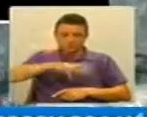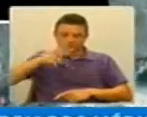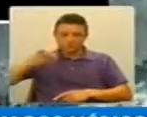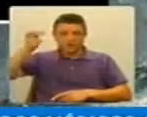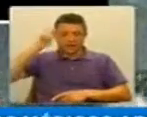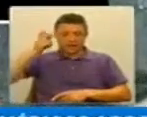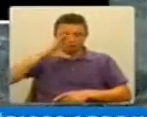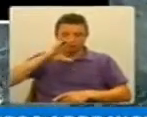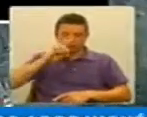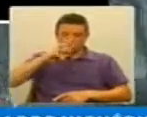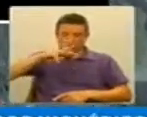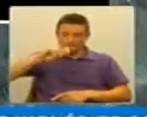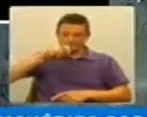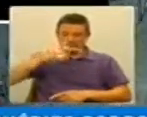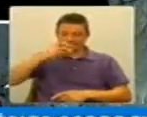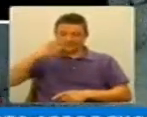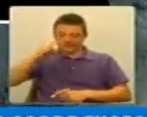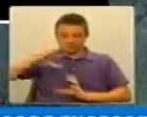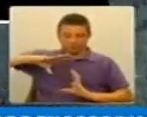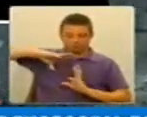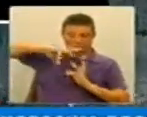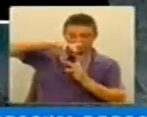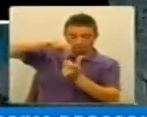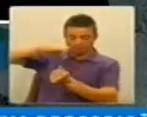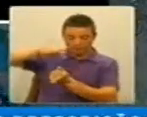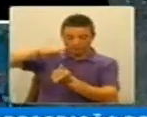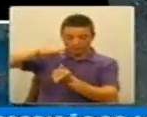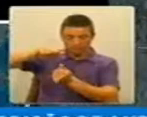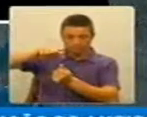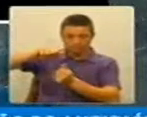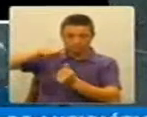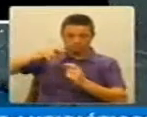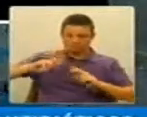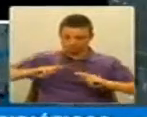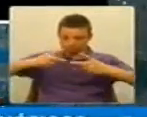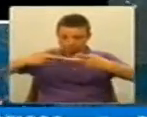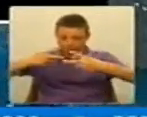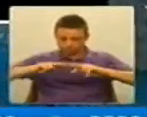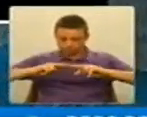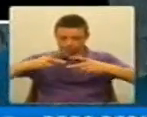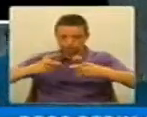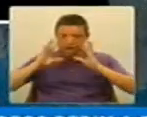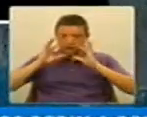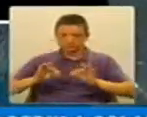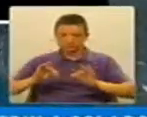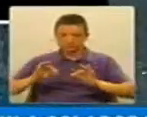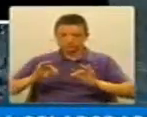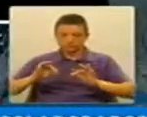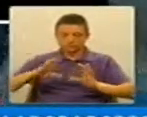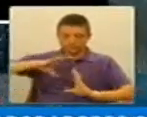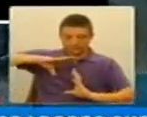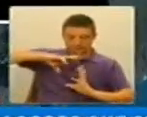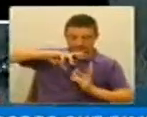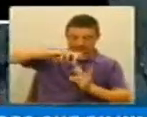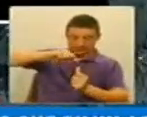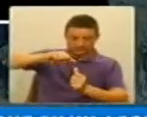cometas, dos choques dos cometas com a Terra, com a passagem da Terra pelo plano galáctico. O que é que isso quer dizer? Quer dizer que a Terra